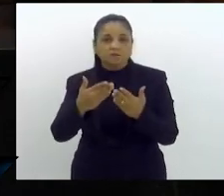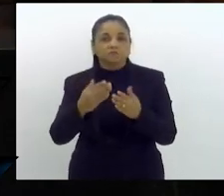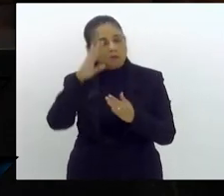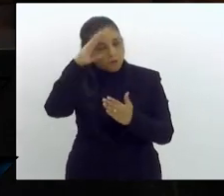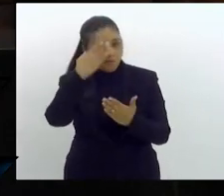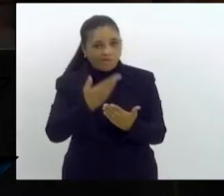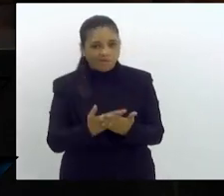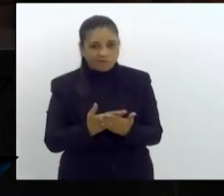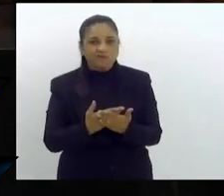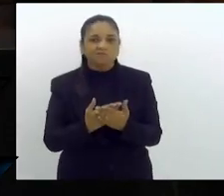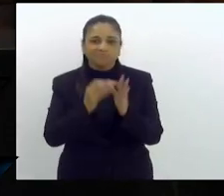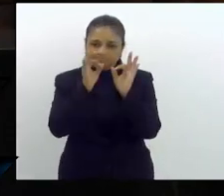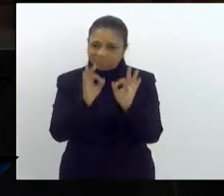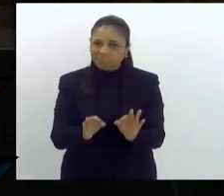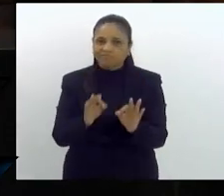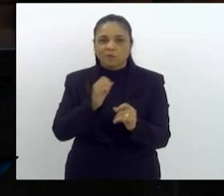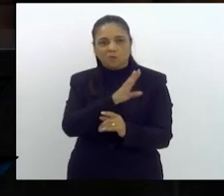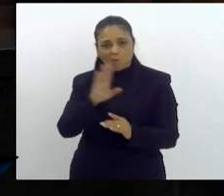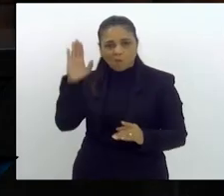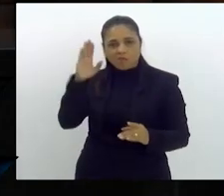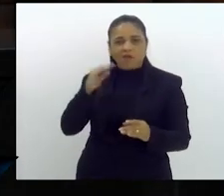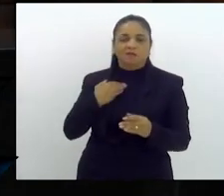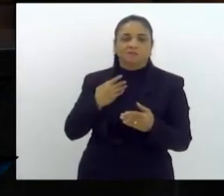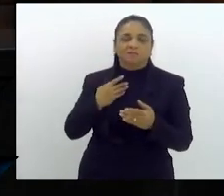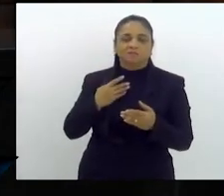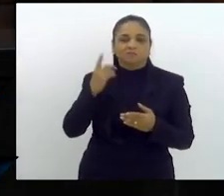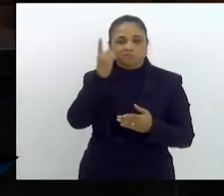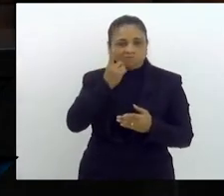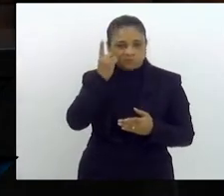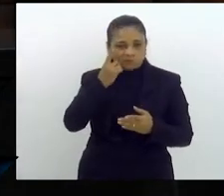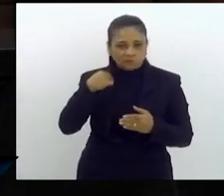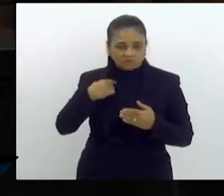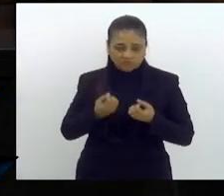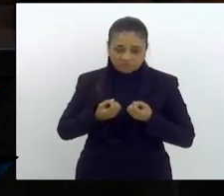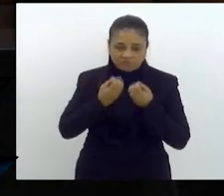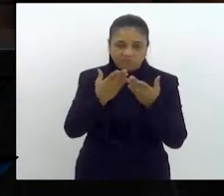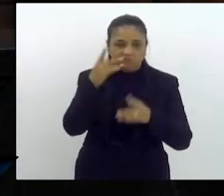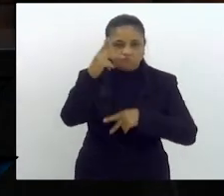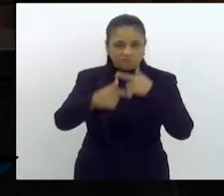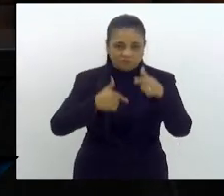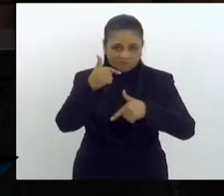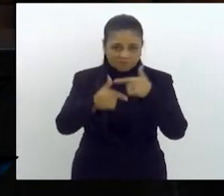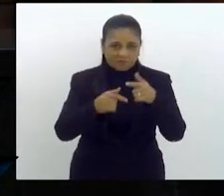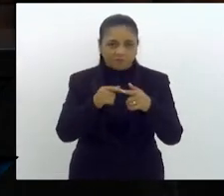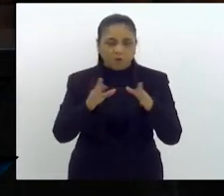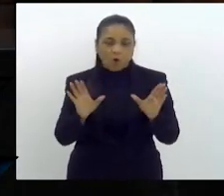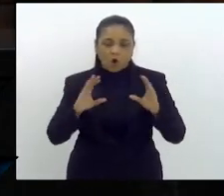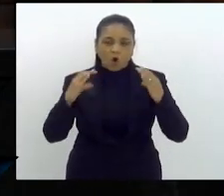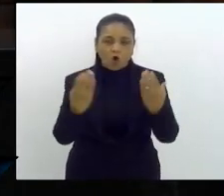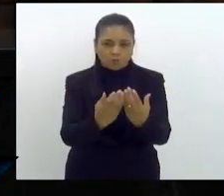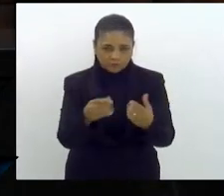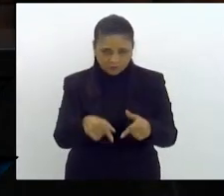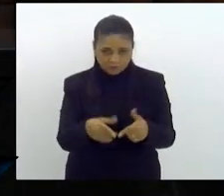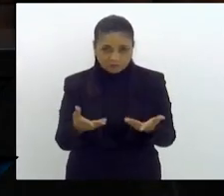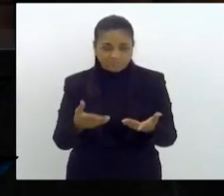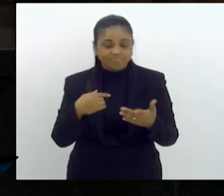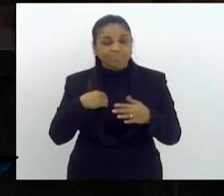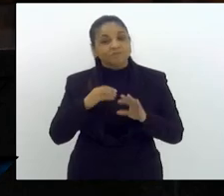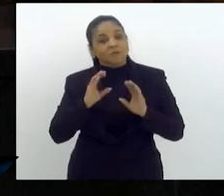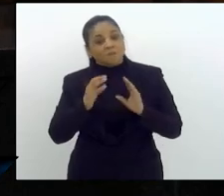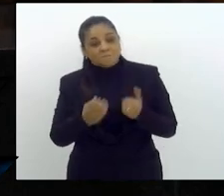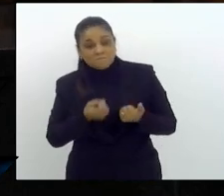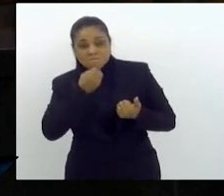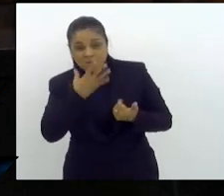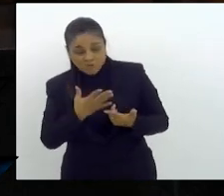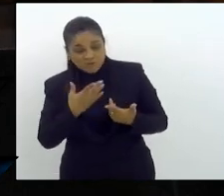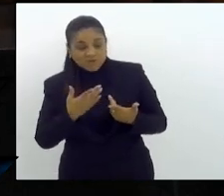confiança você pode ter certeza que o nosso mandato vai continuar entregando em serviço para toda a comunidade bom não dá para falar só de coisa